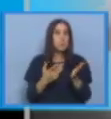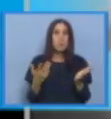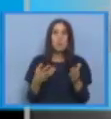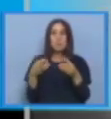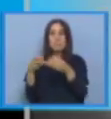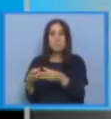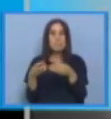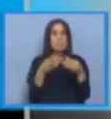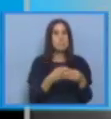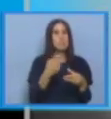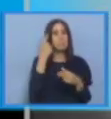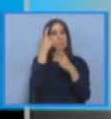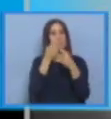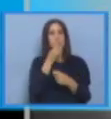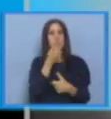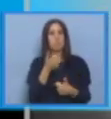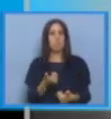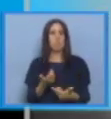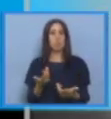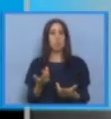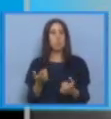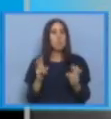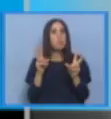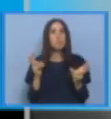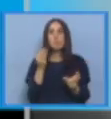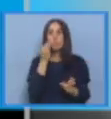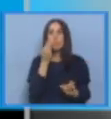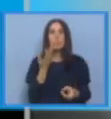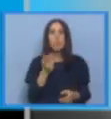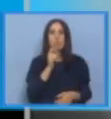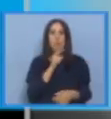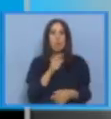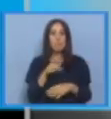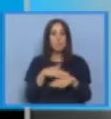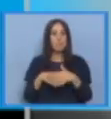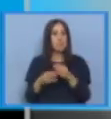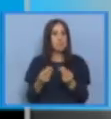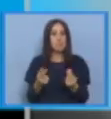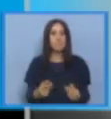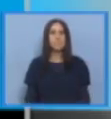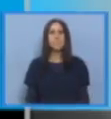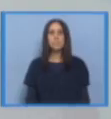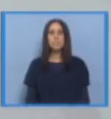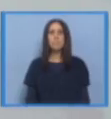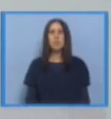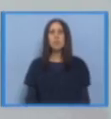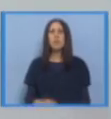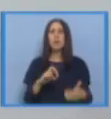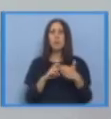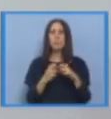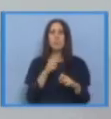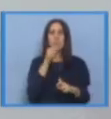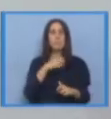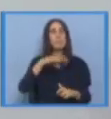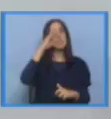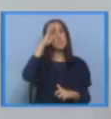blocos pensarem, de facto, muito bem sobre como é que podemos fazer face a isto. Há um problema sempre que, na teoria, ou